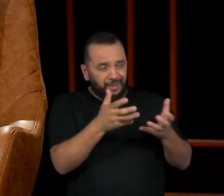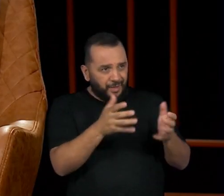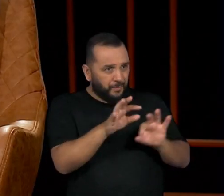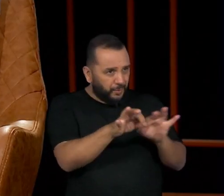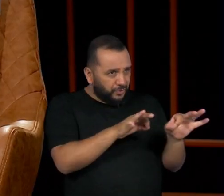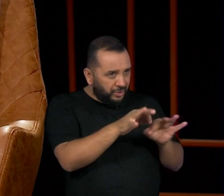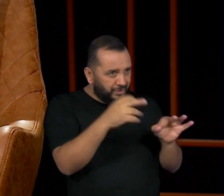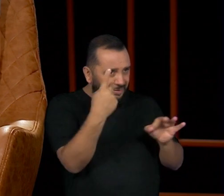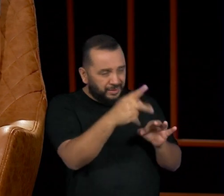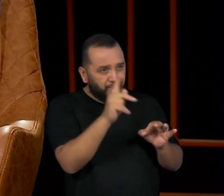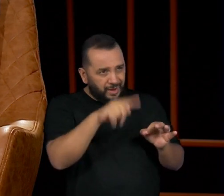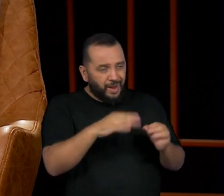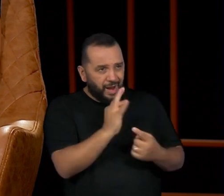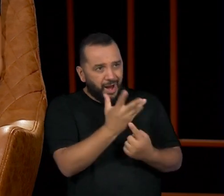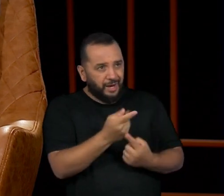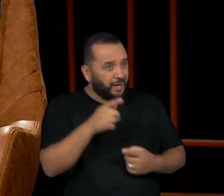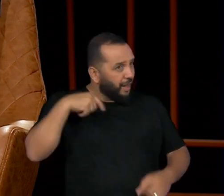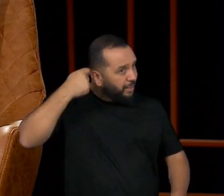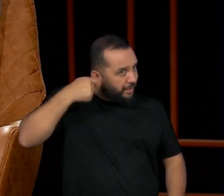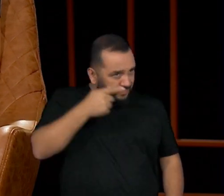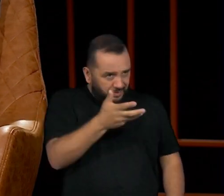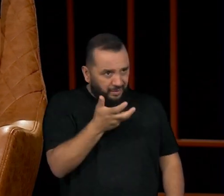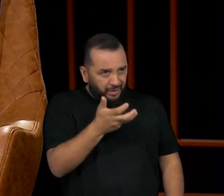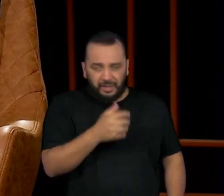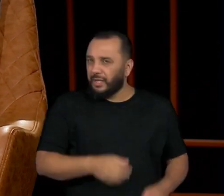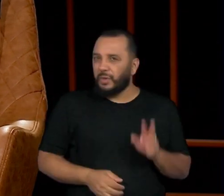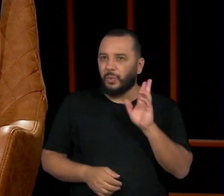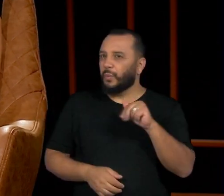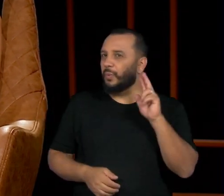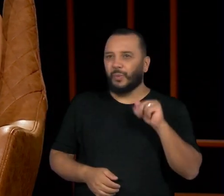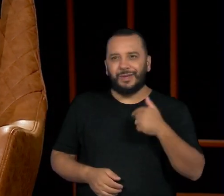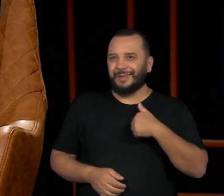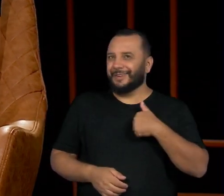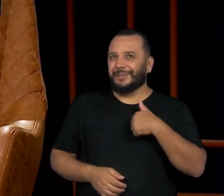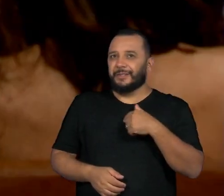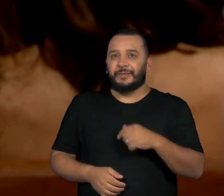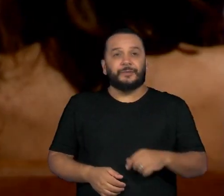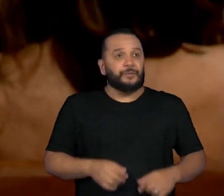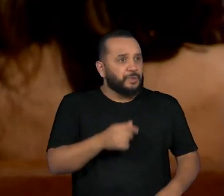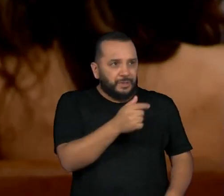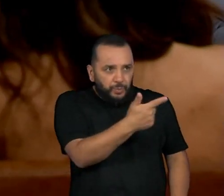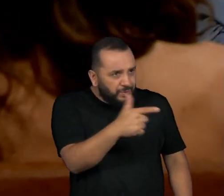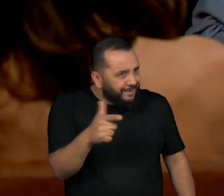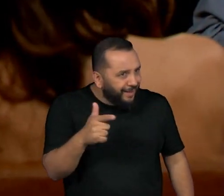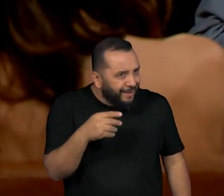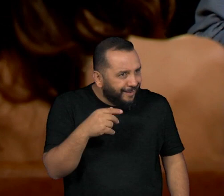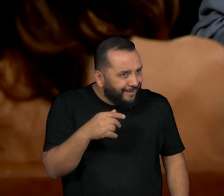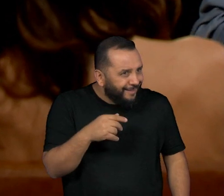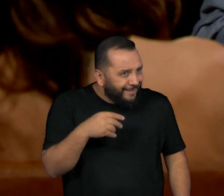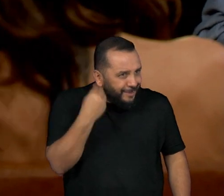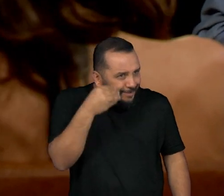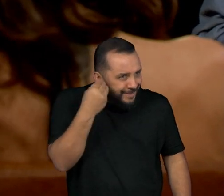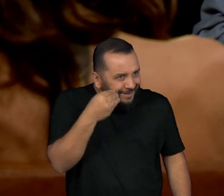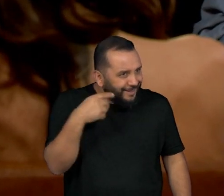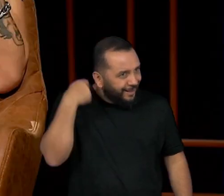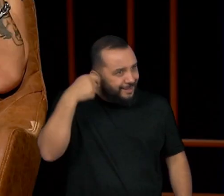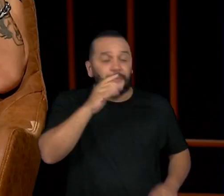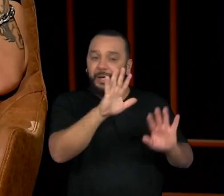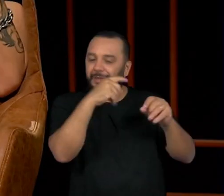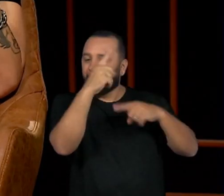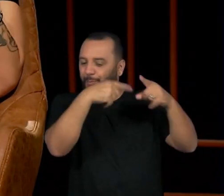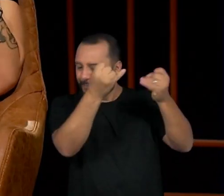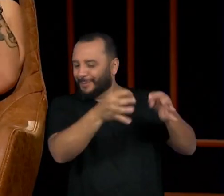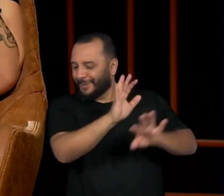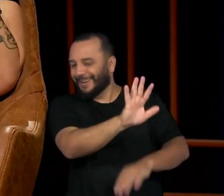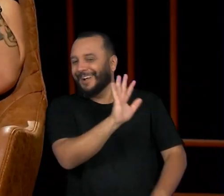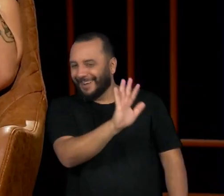foi. Nunca foi. Eu não tenho talento nenhum para ser atriz. Há controvérsias. Nós vamos ver, vamos falar sobre isso daqui a pouco,